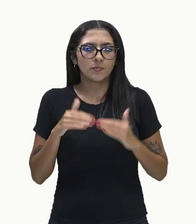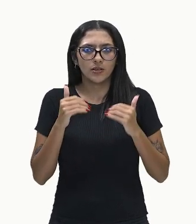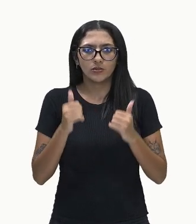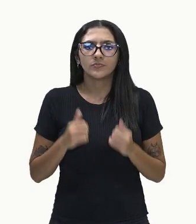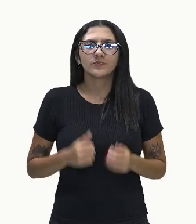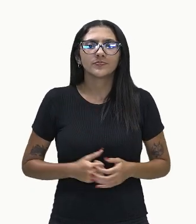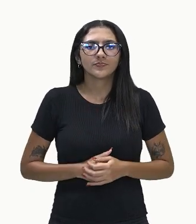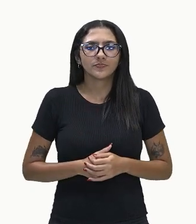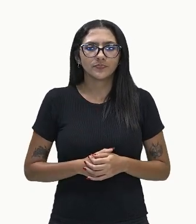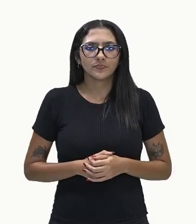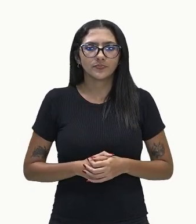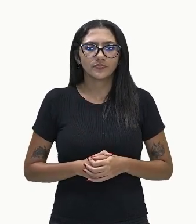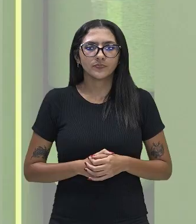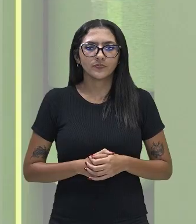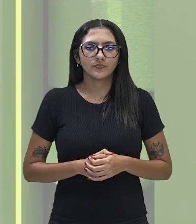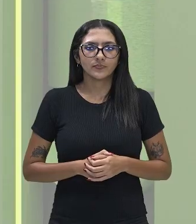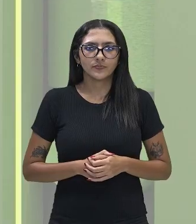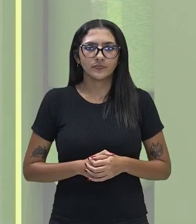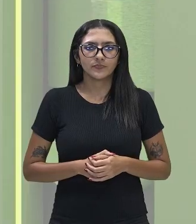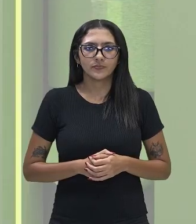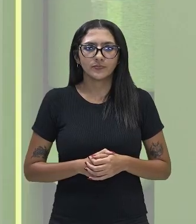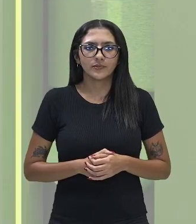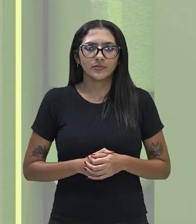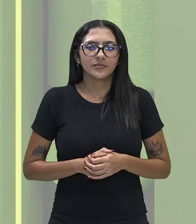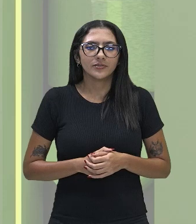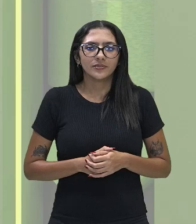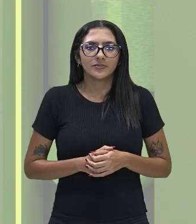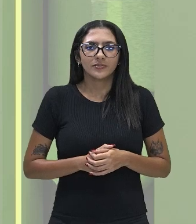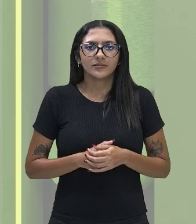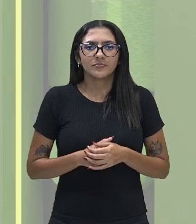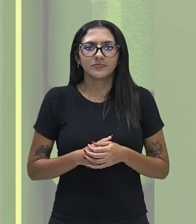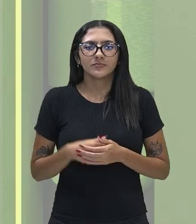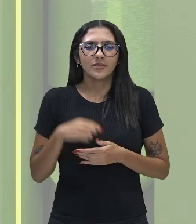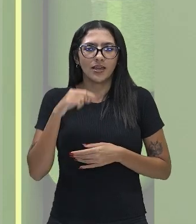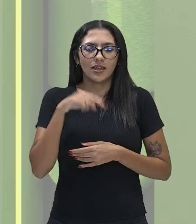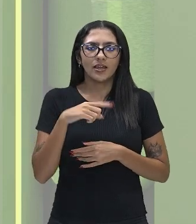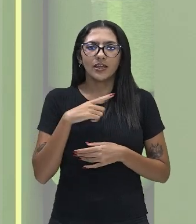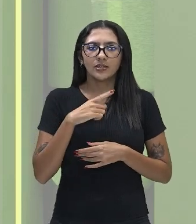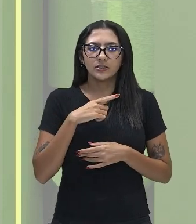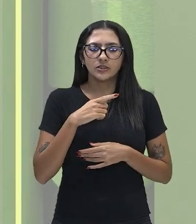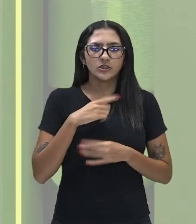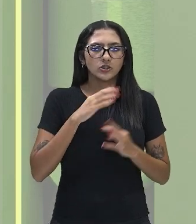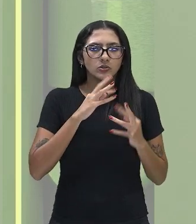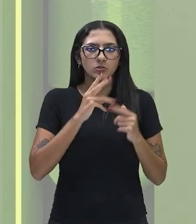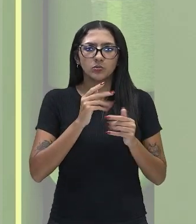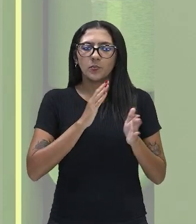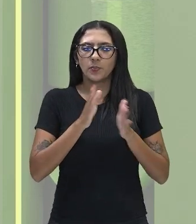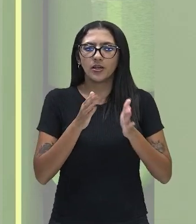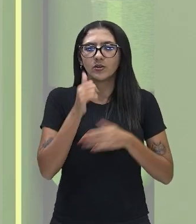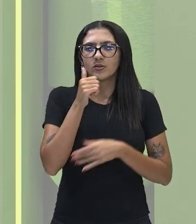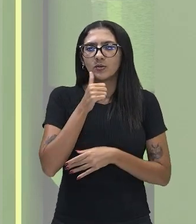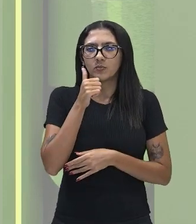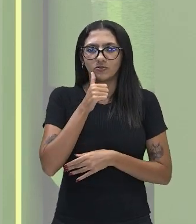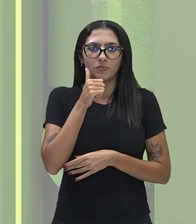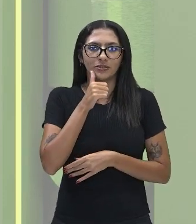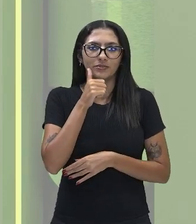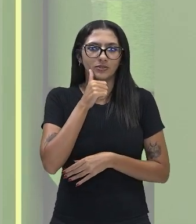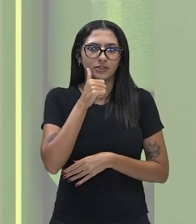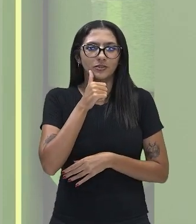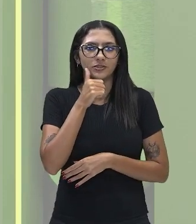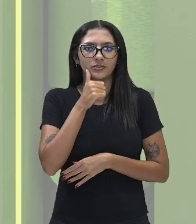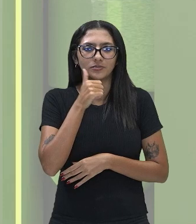ele é formado dentro da nossa vida uterina. Então, diferente dos homens